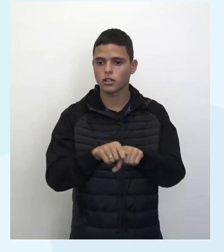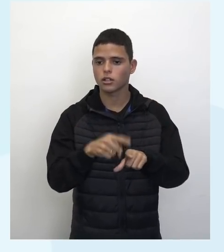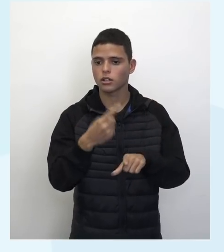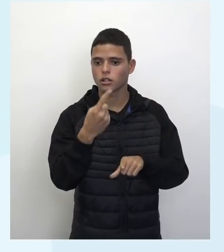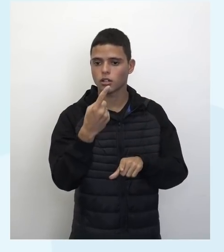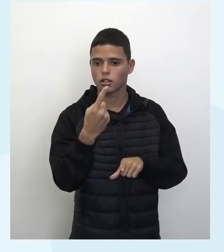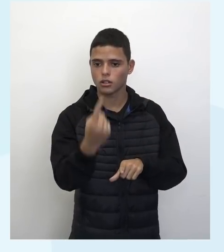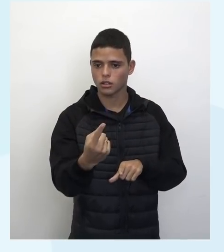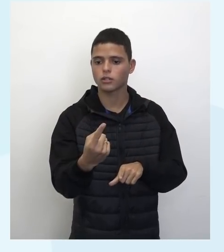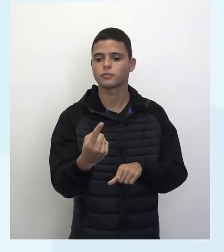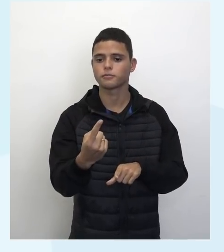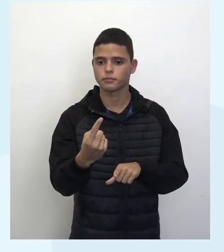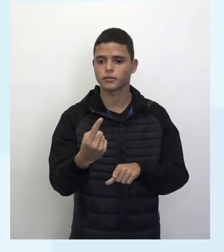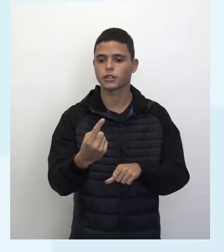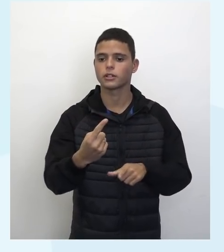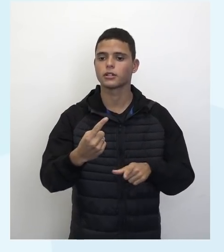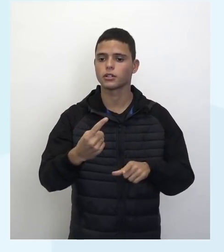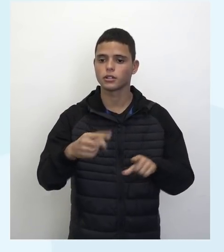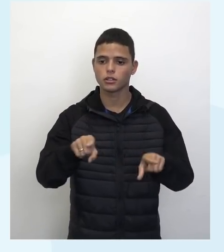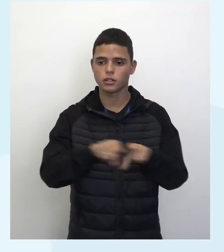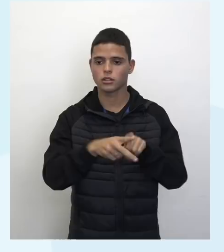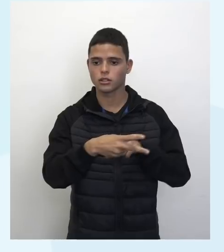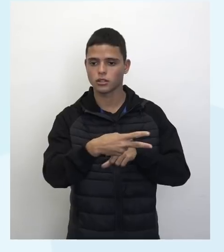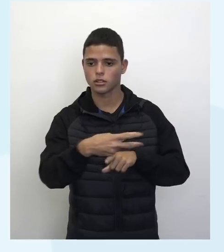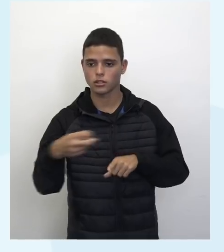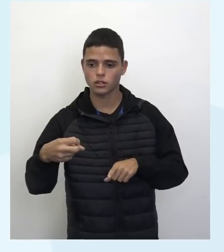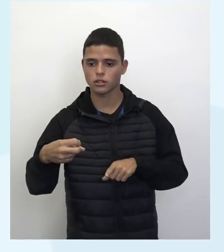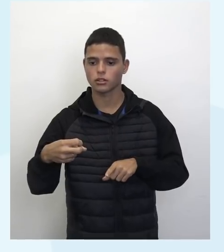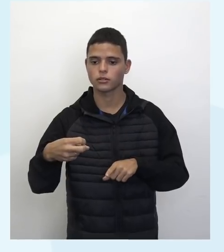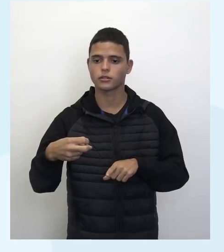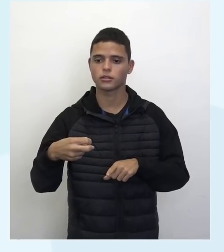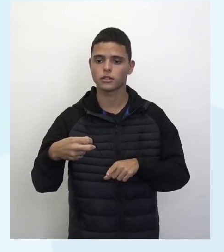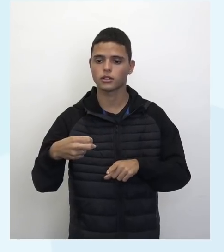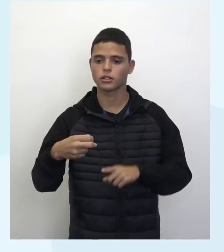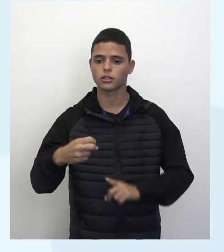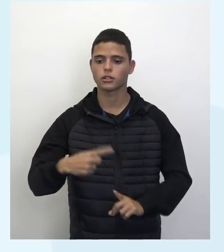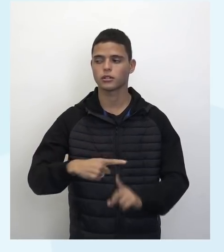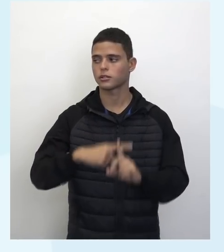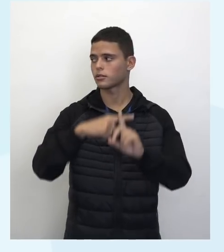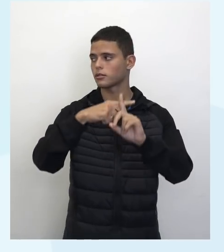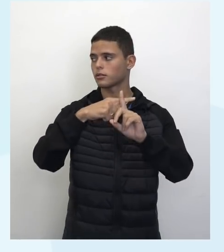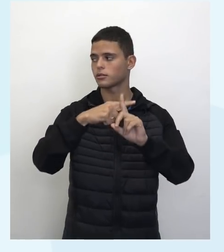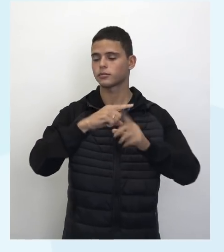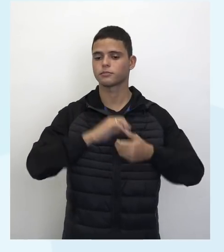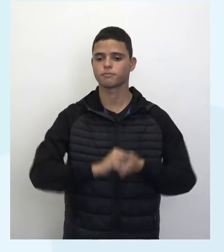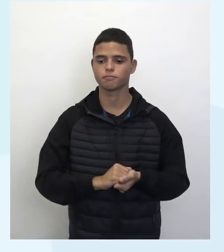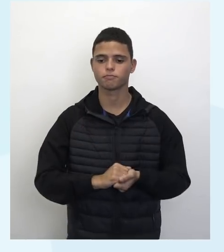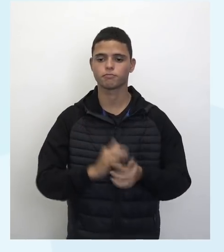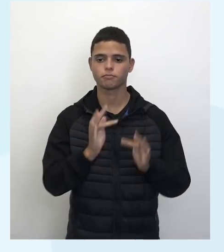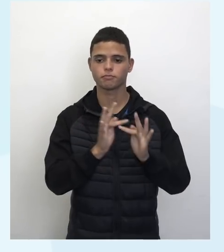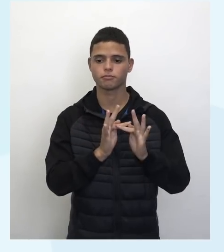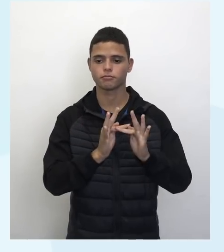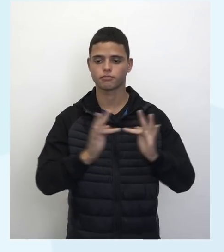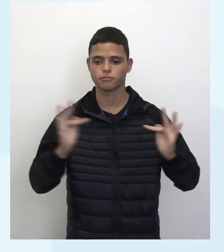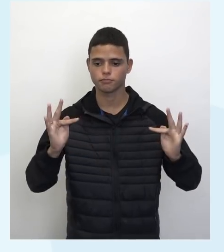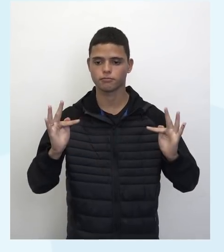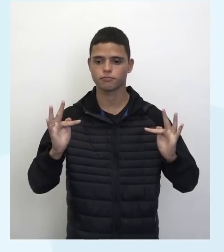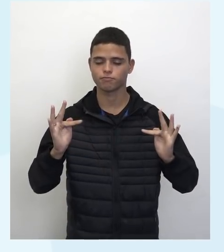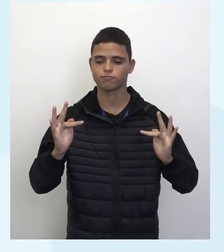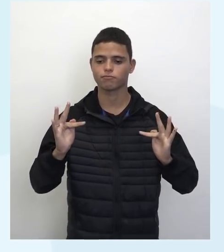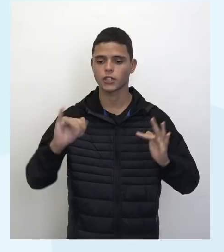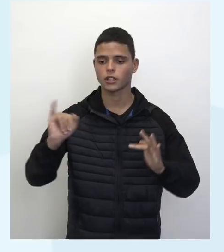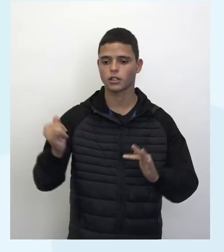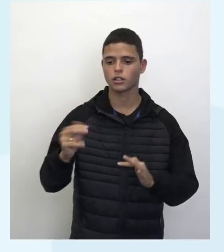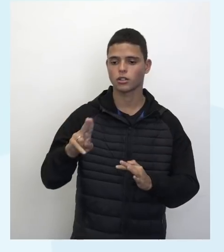Tá aparecendo ali, Ju? Tá. O on, que é positivo. Então, vamos lá. A frase que a gente tem aqui é,